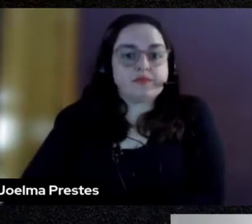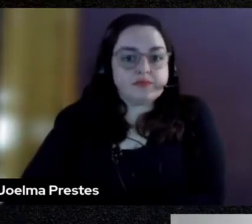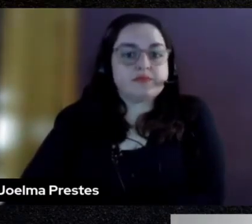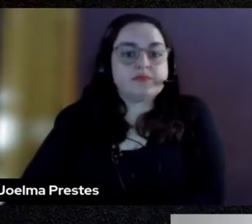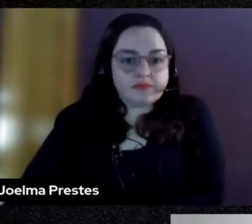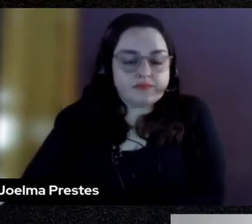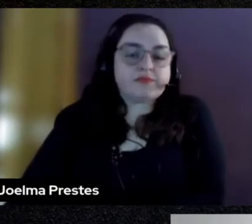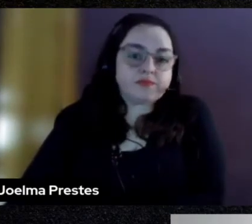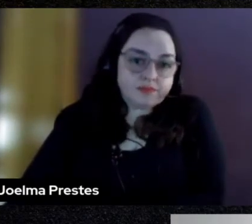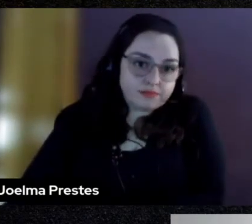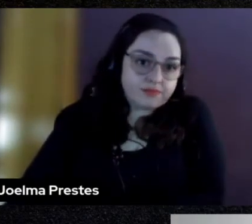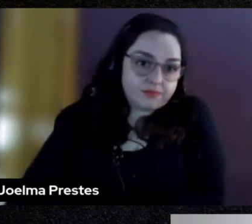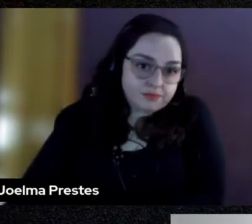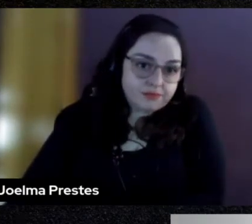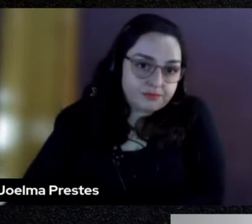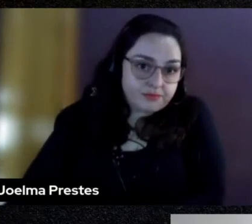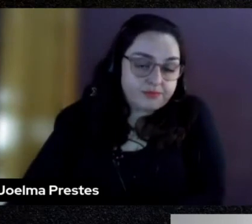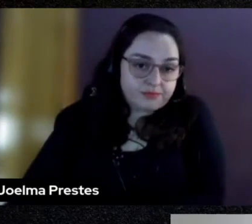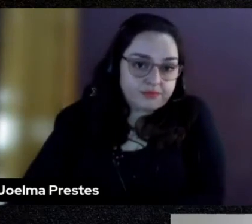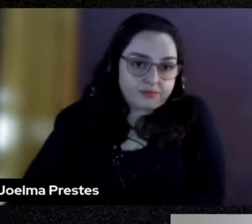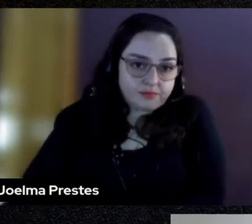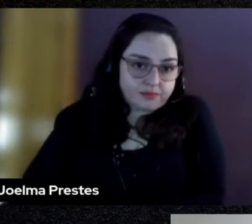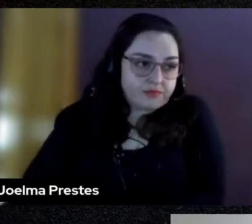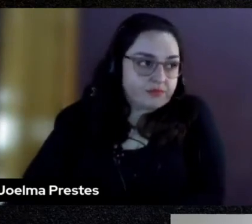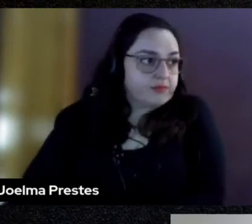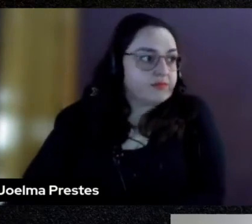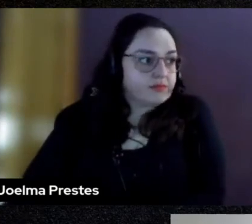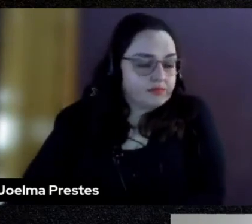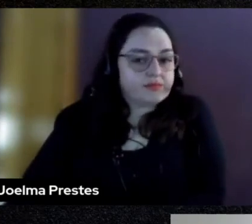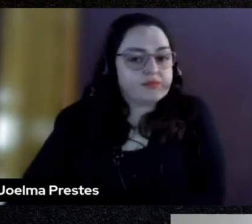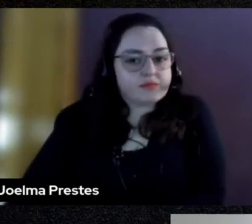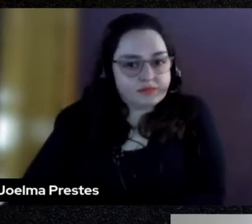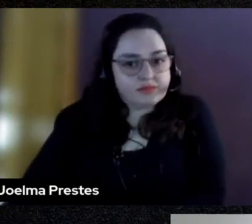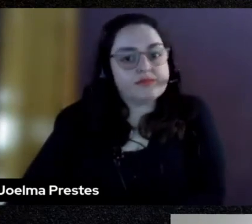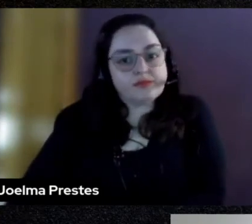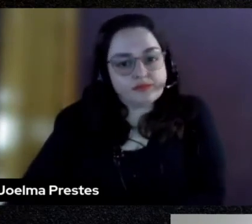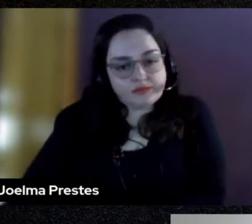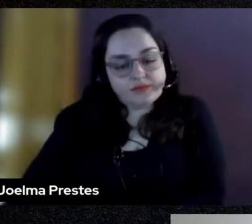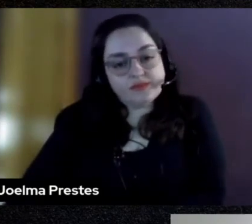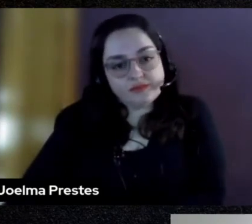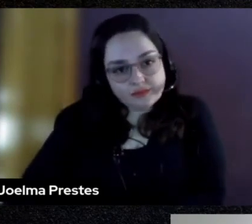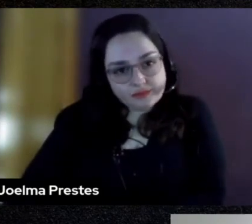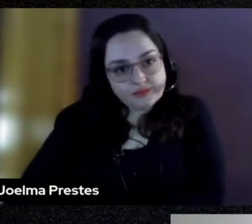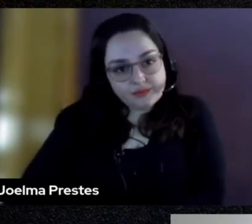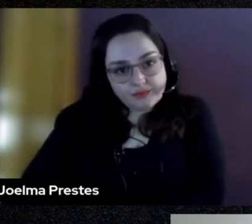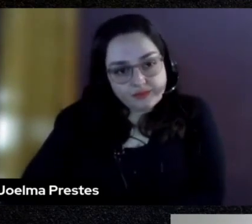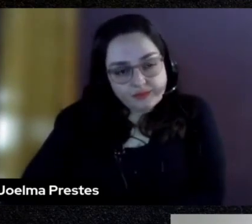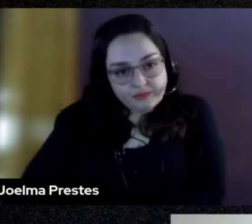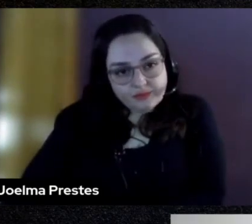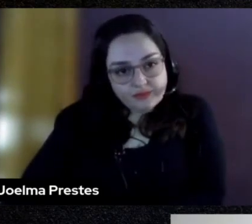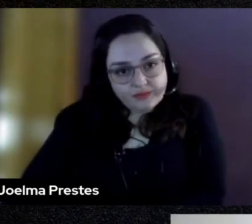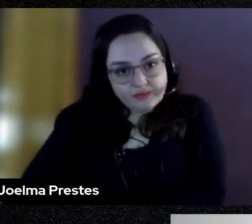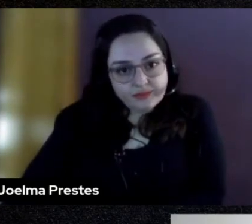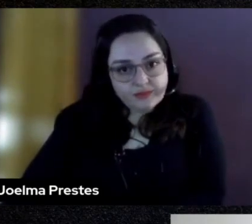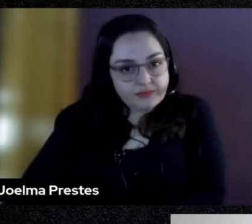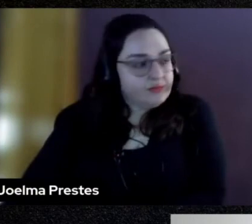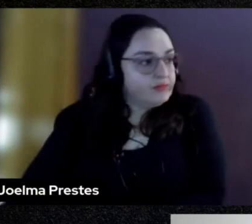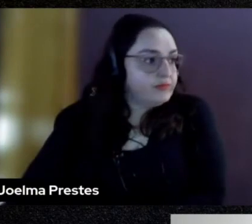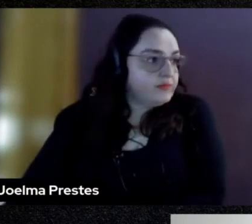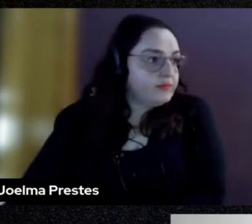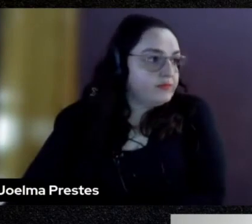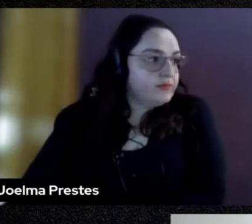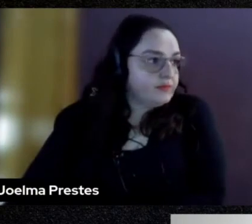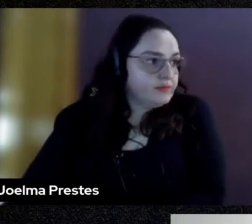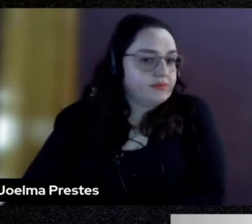vai lá, informa o QA e ajusta a criticidade. Porque isso faz com que tenha sim aquela questão